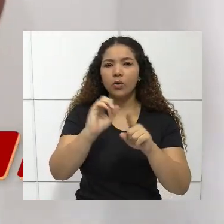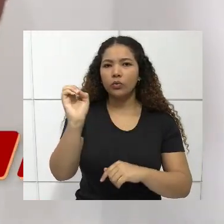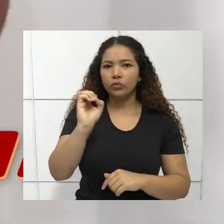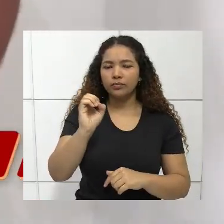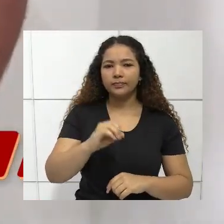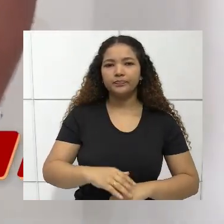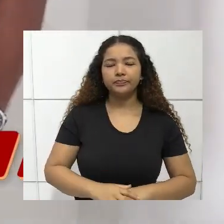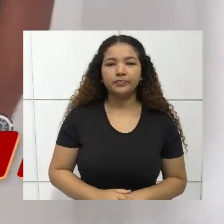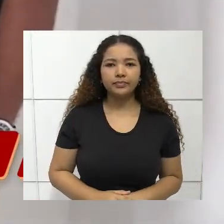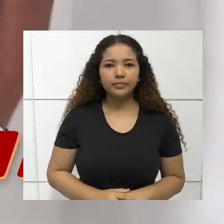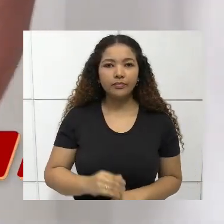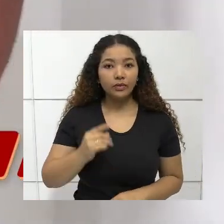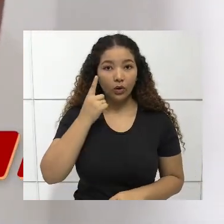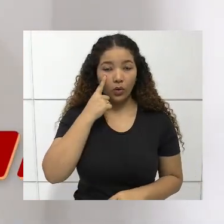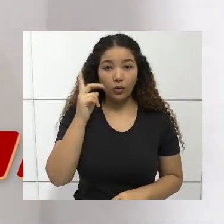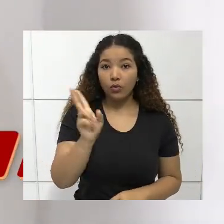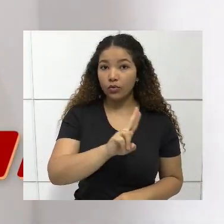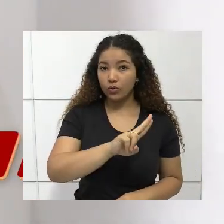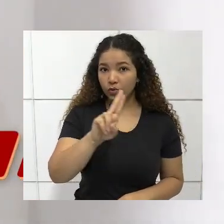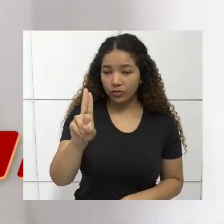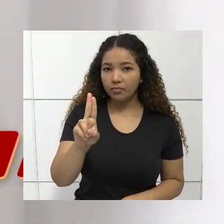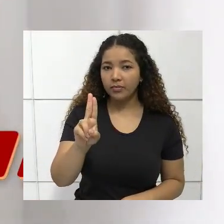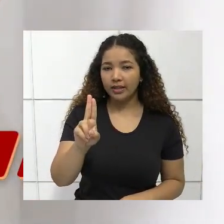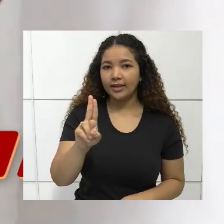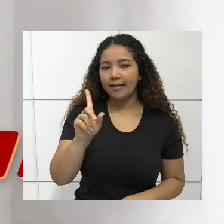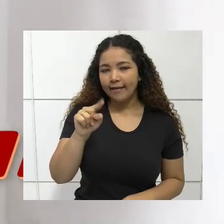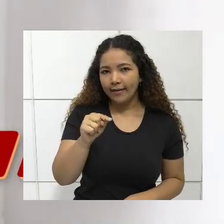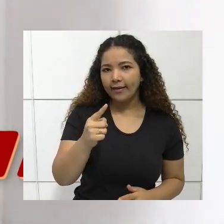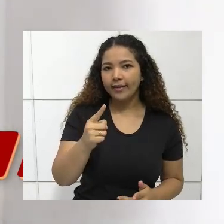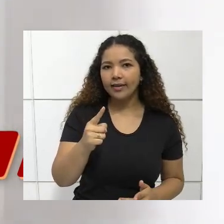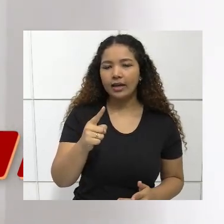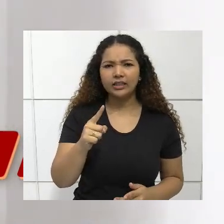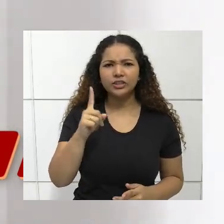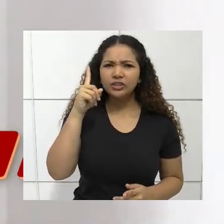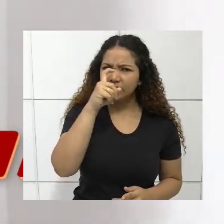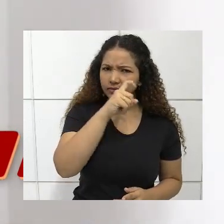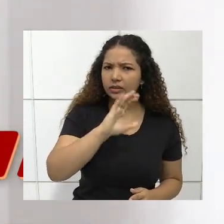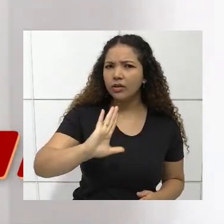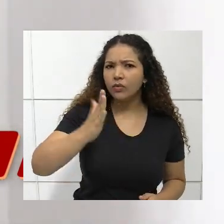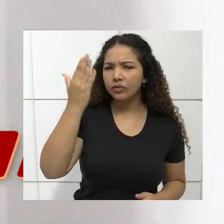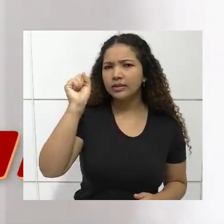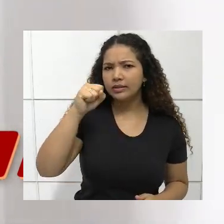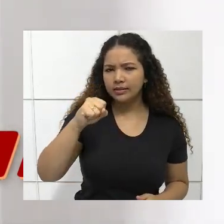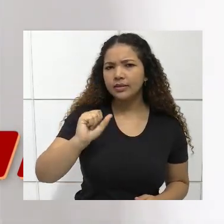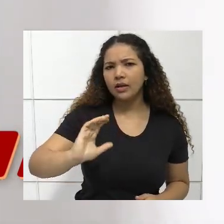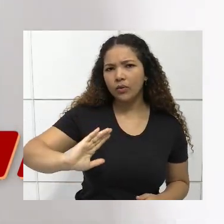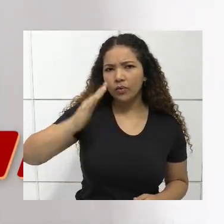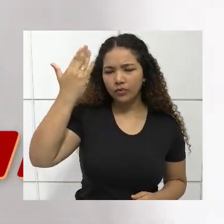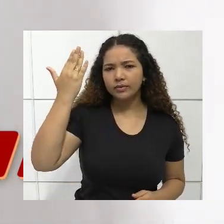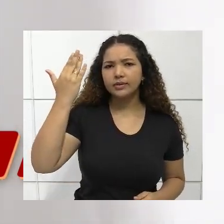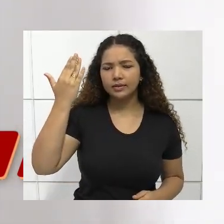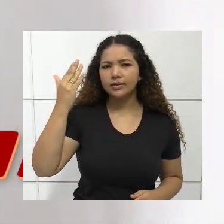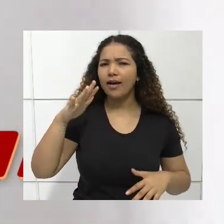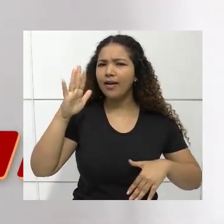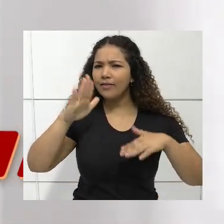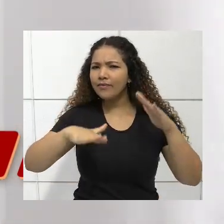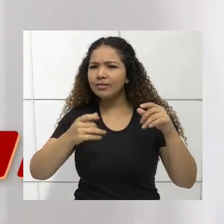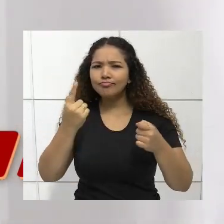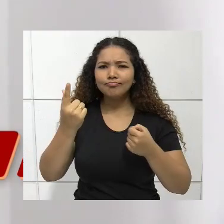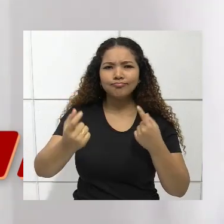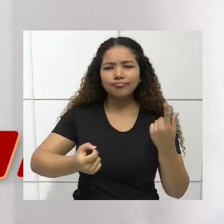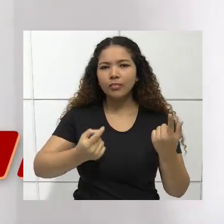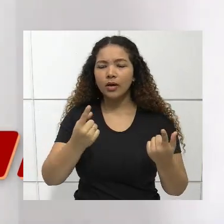pessoal, esse fenômeno ele é um fenômeno raro, vamos dizer assim, né, que ele acontece de vez em quando,